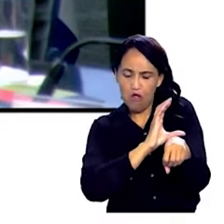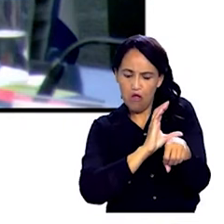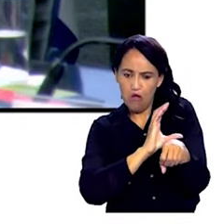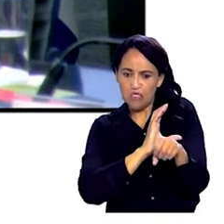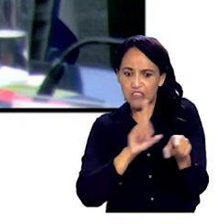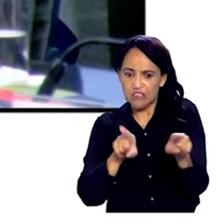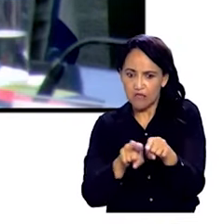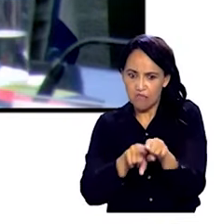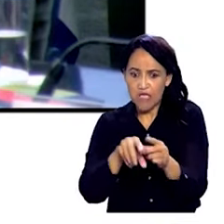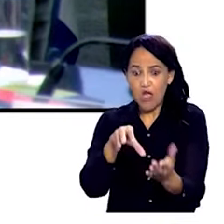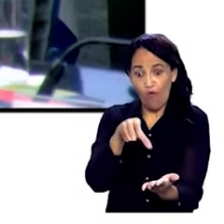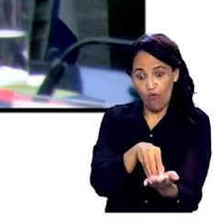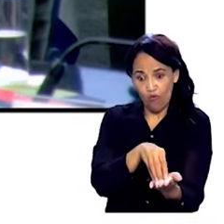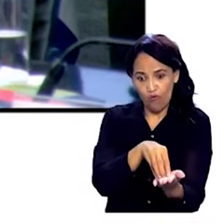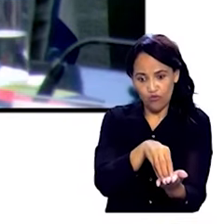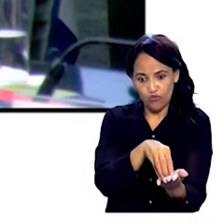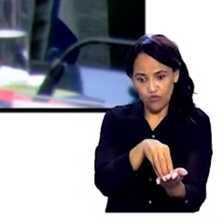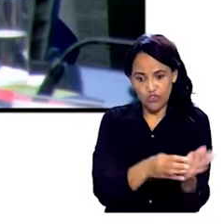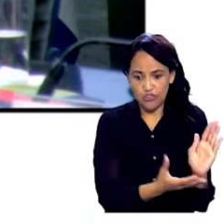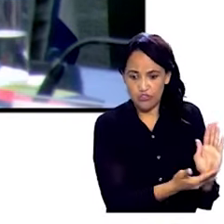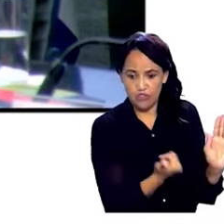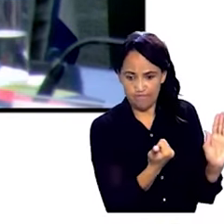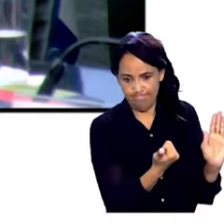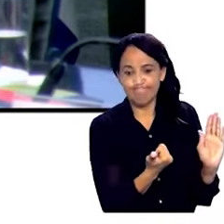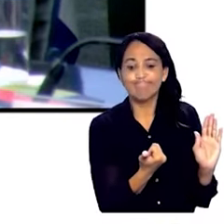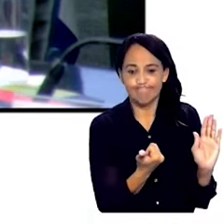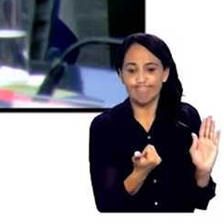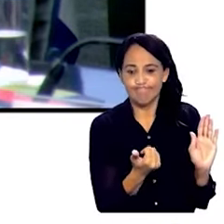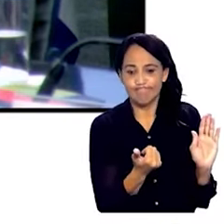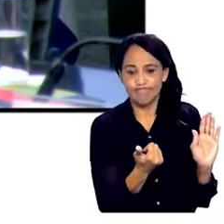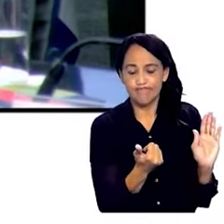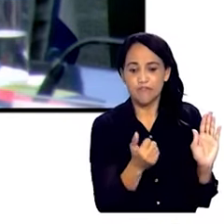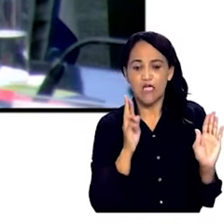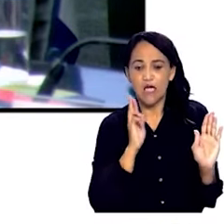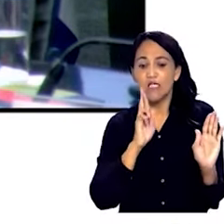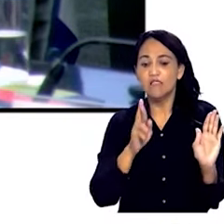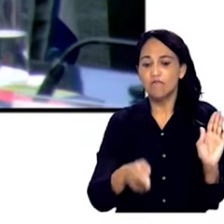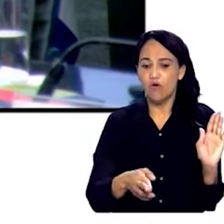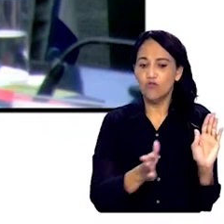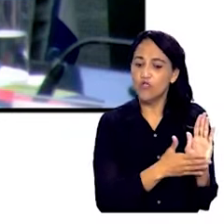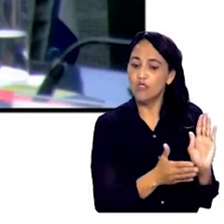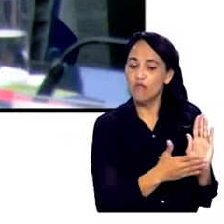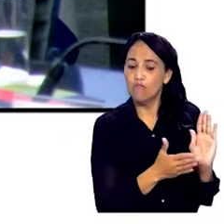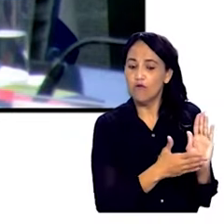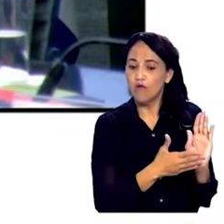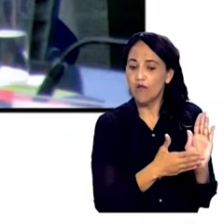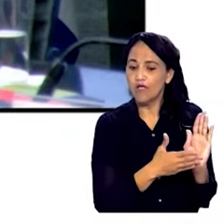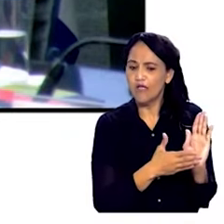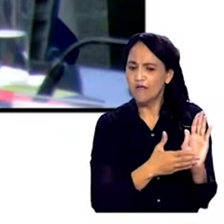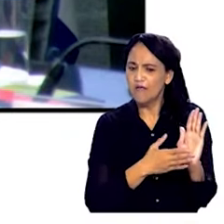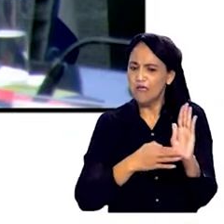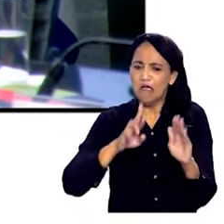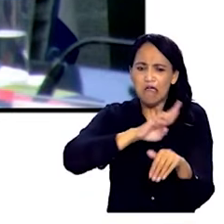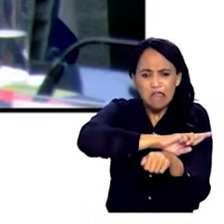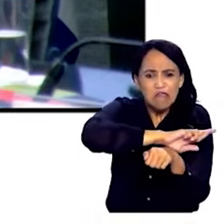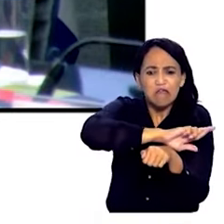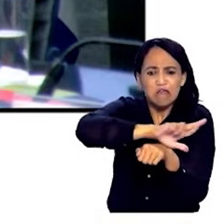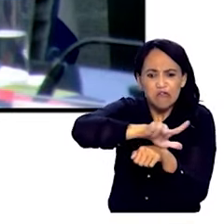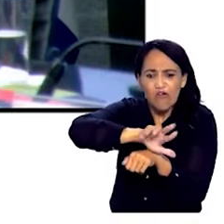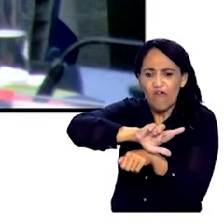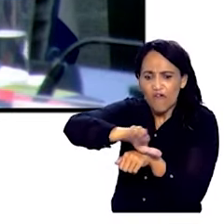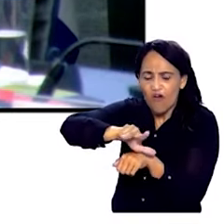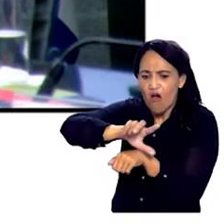a resposta que esta palestra propõe eh a esta paradoxa é que o civilo e o